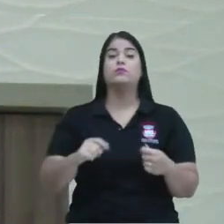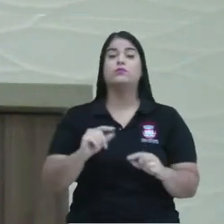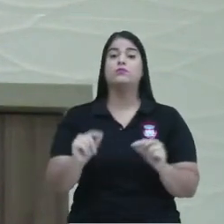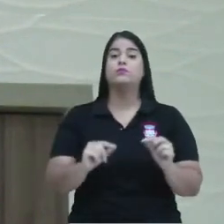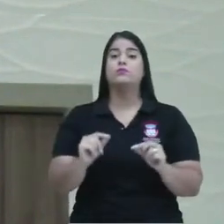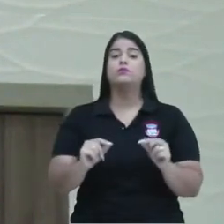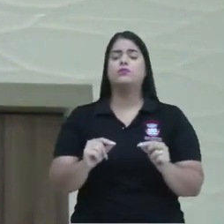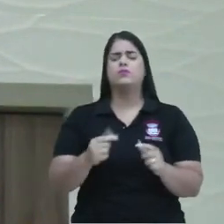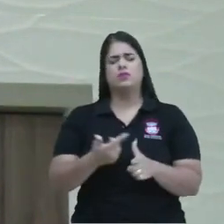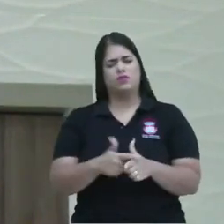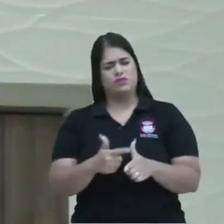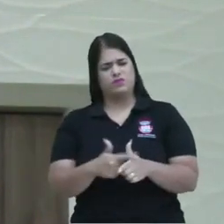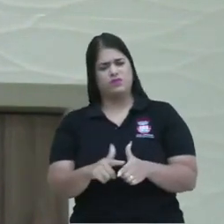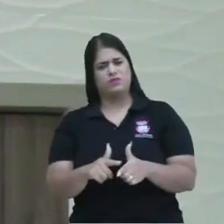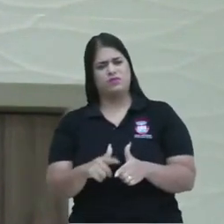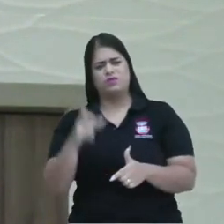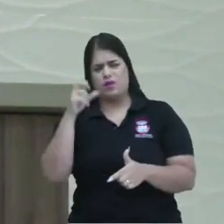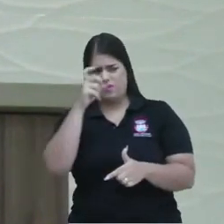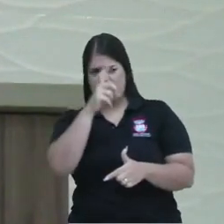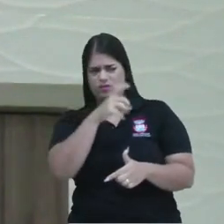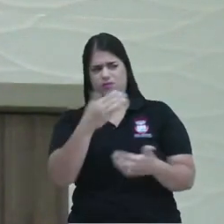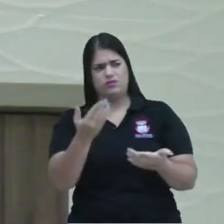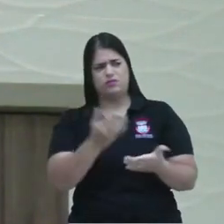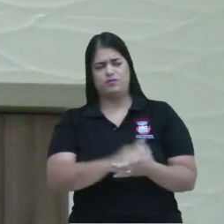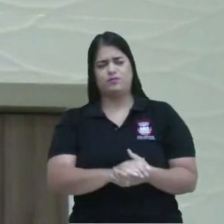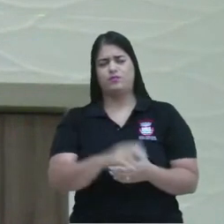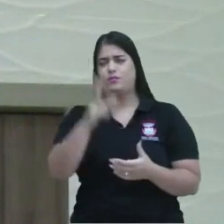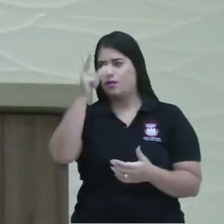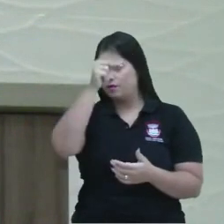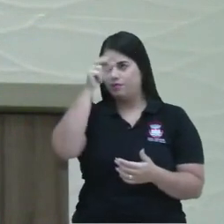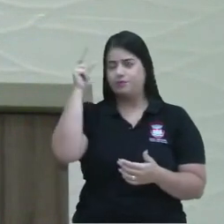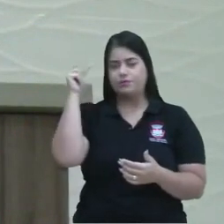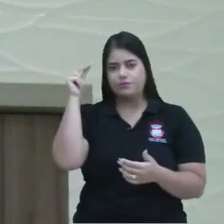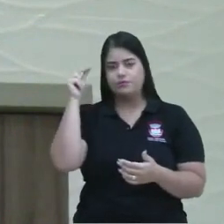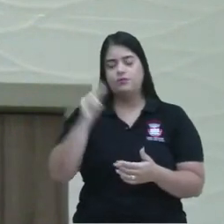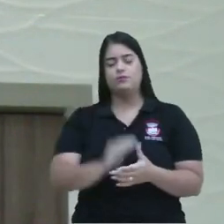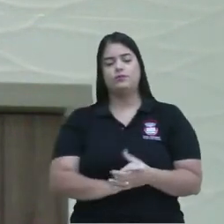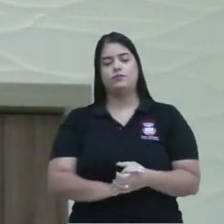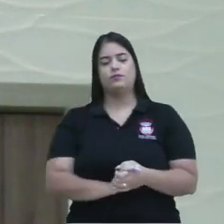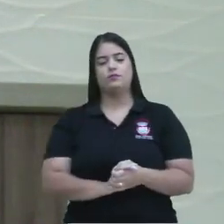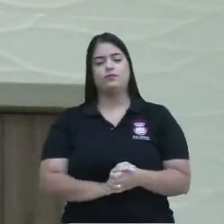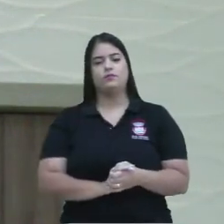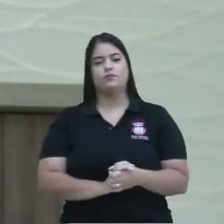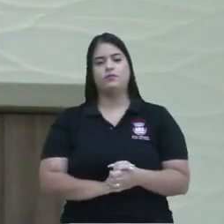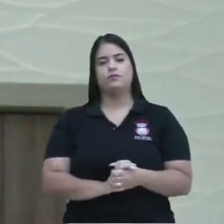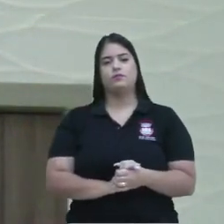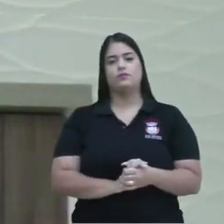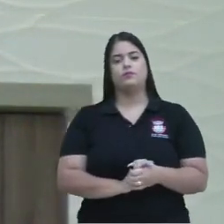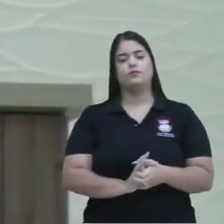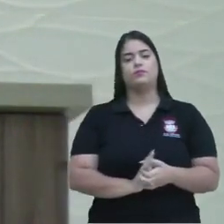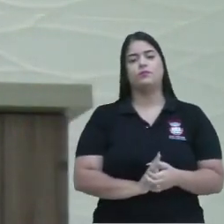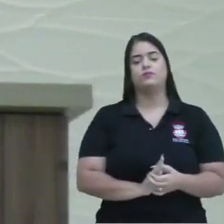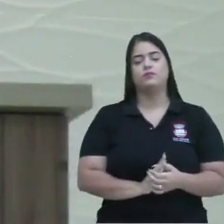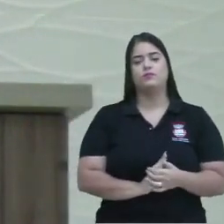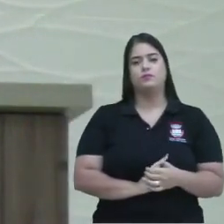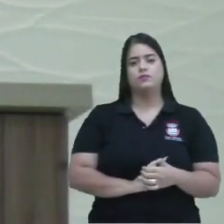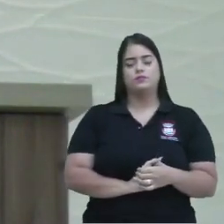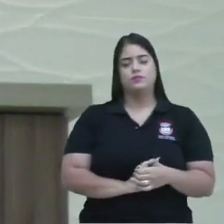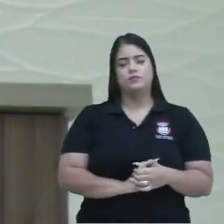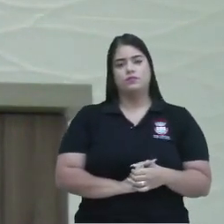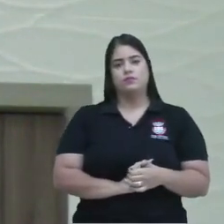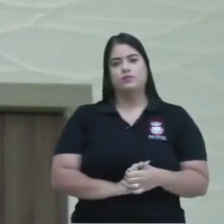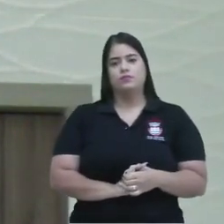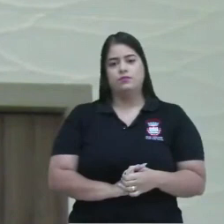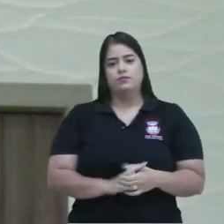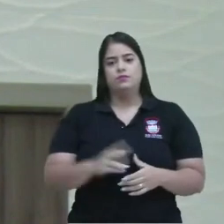tendo dificuldade. Se o prefeito tivesse... Aí sim, o prefeito lá atrás fez politicagem. Na